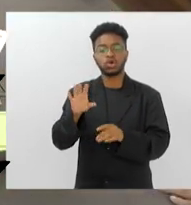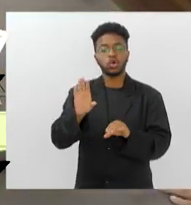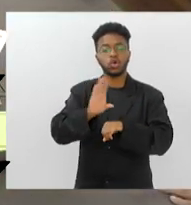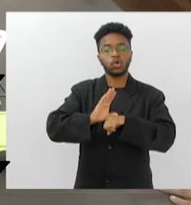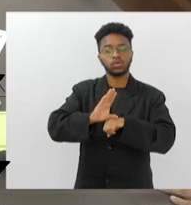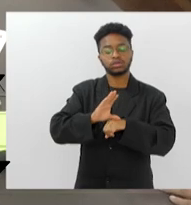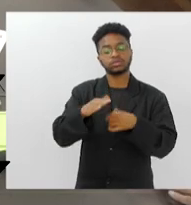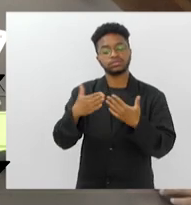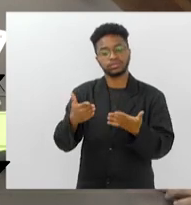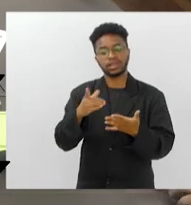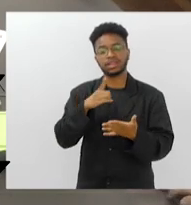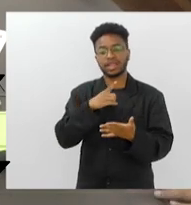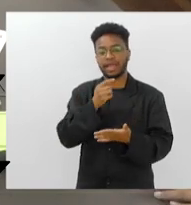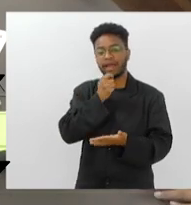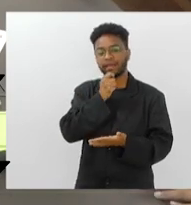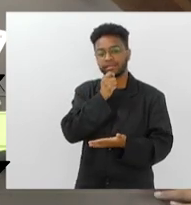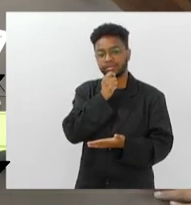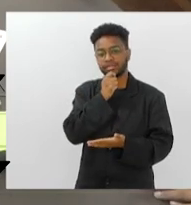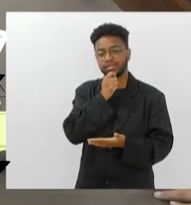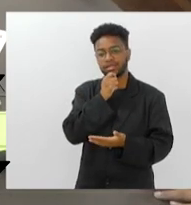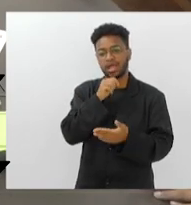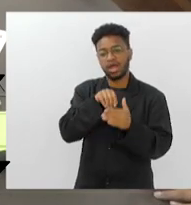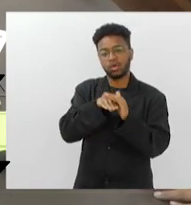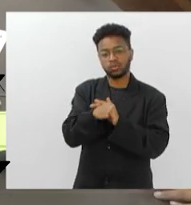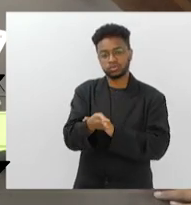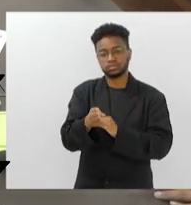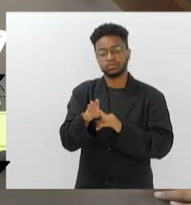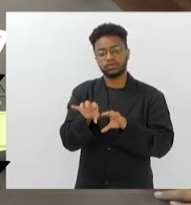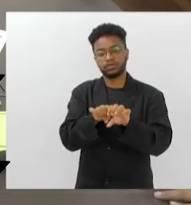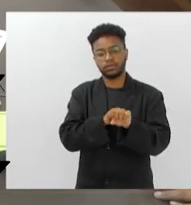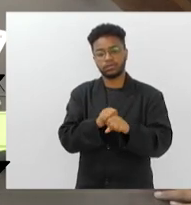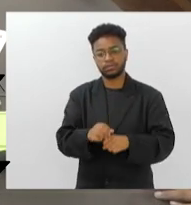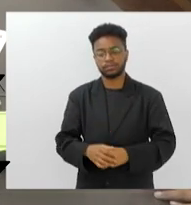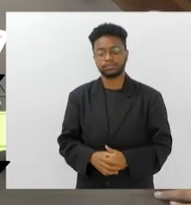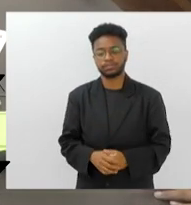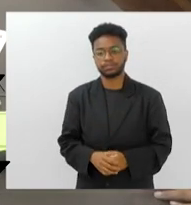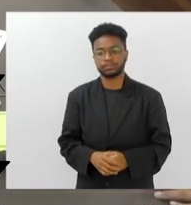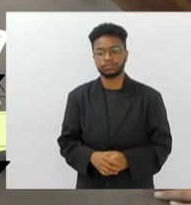consal tem esse vício de Formação